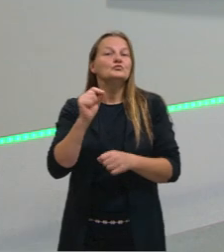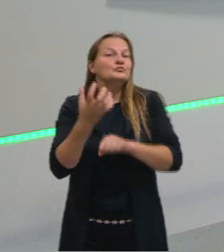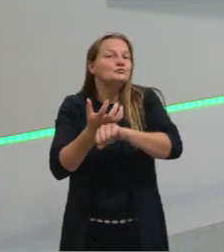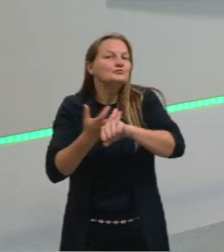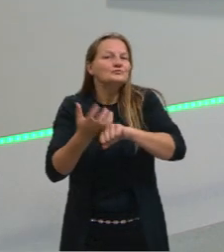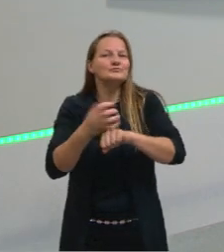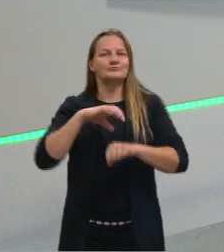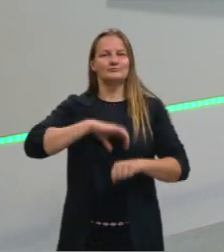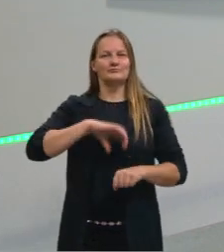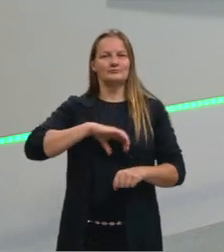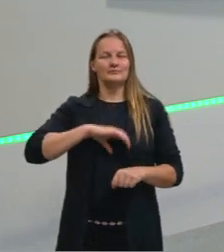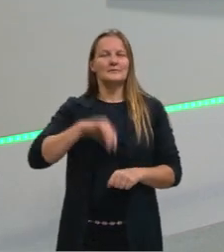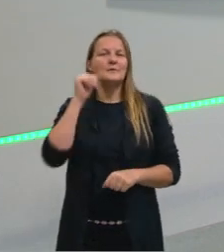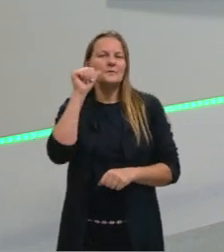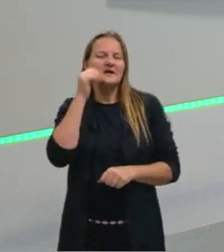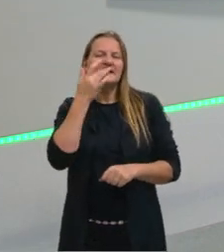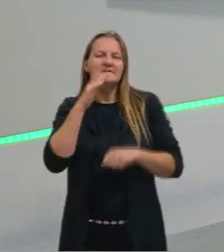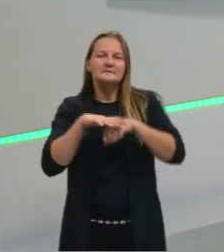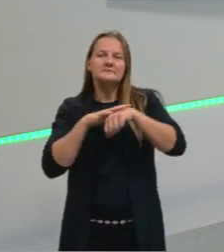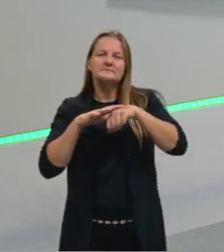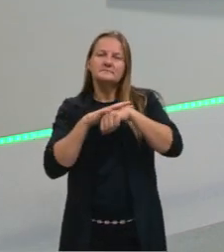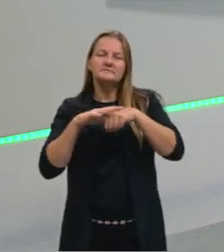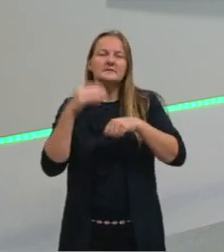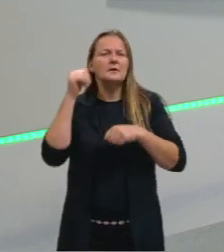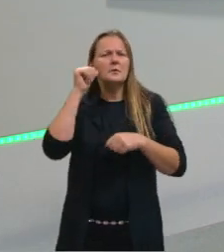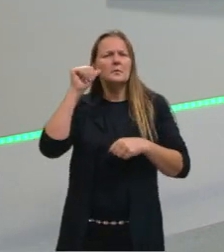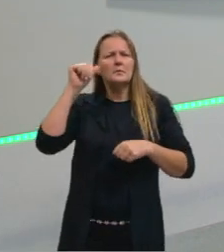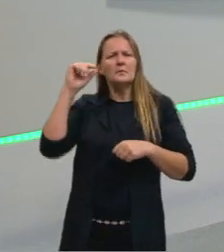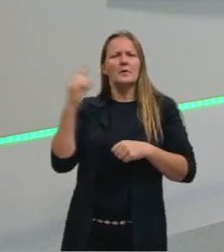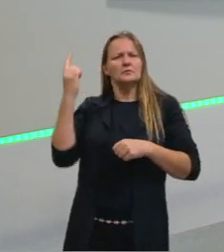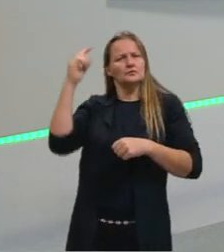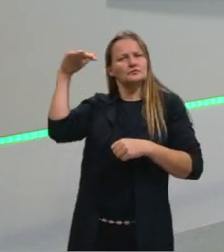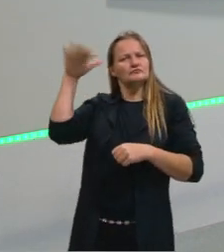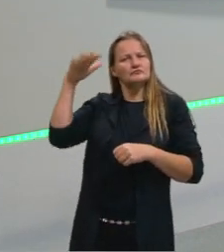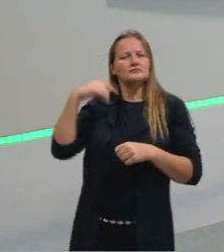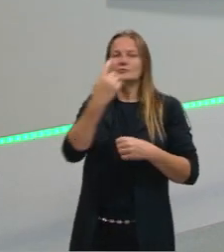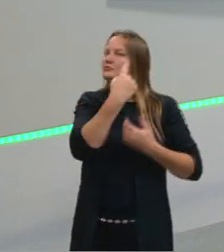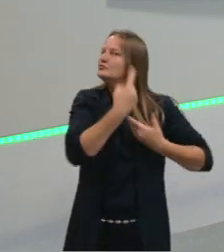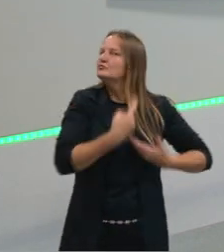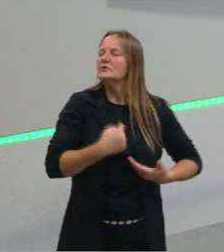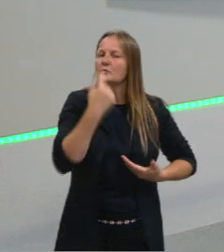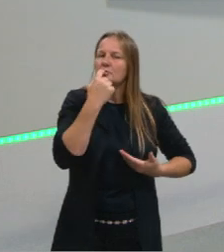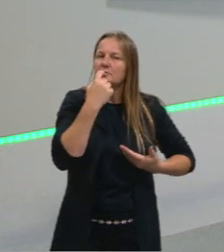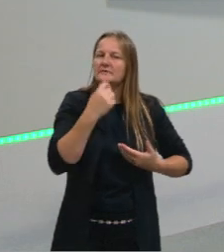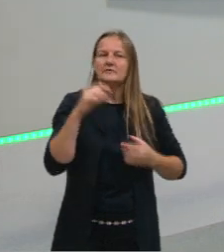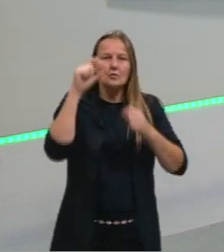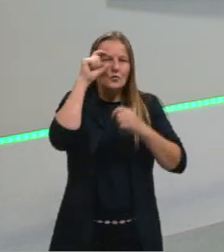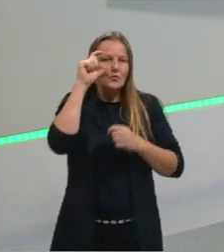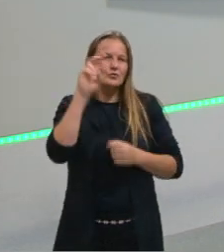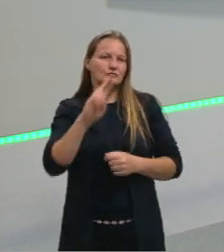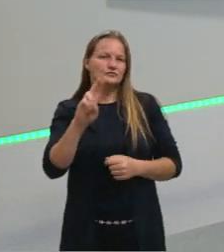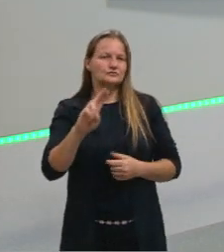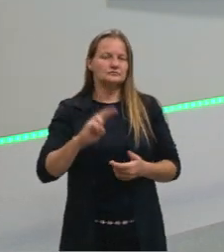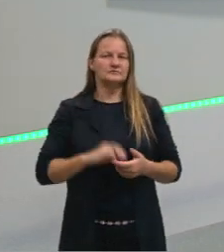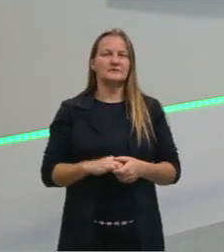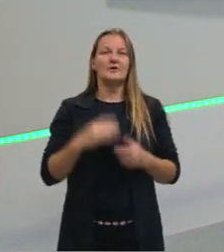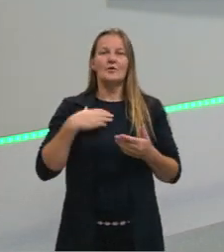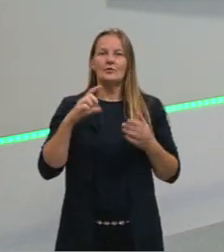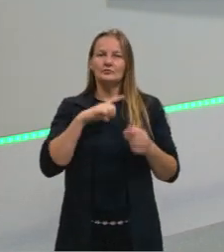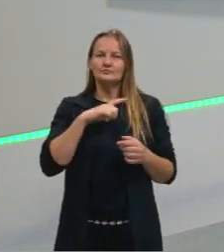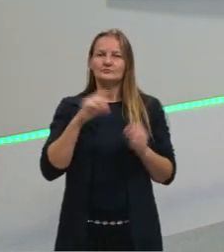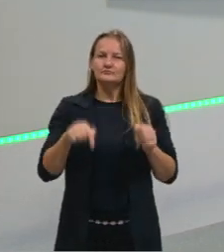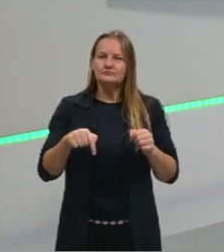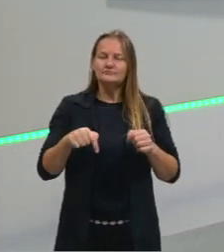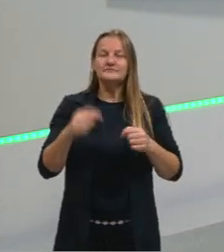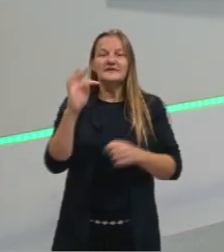portuguesa eu sou uma mulher branca de estatura média cabelos cacheados pintados de vermelho e os óculos hoje aqui nos